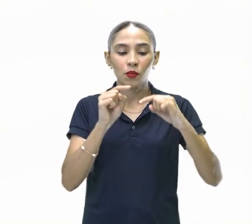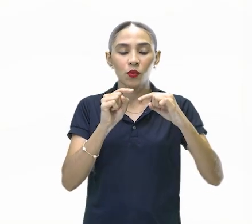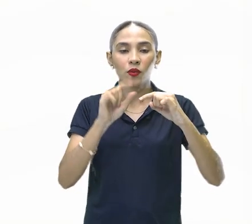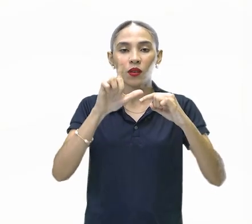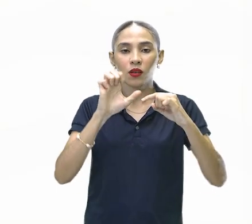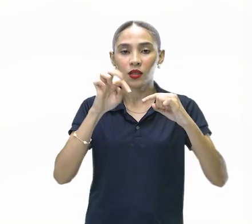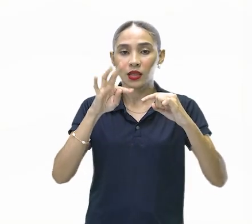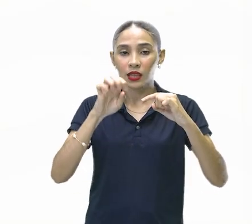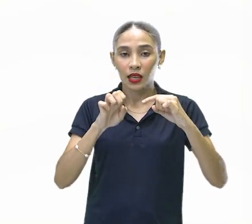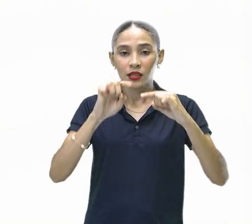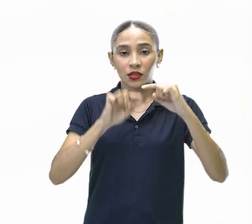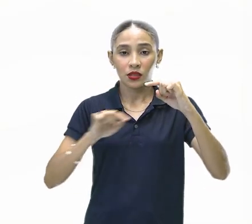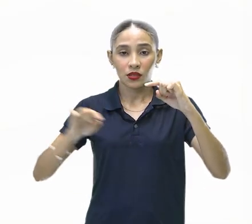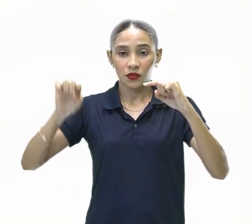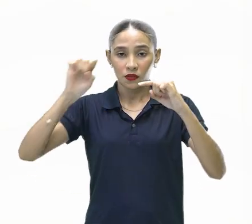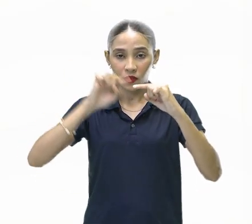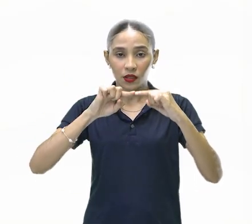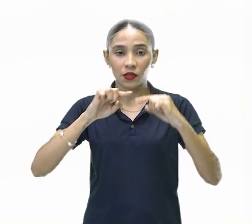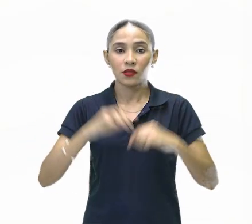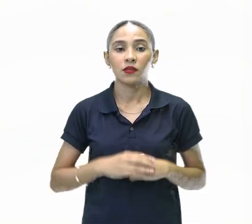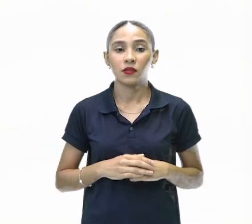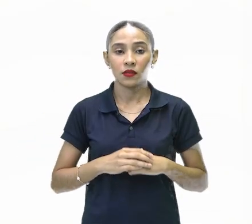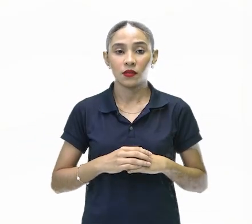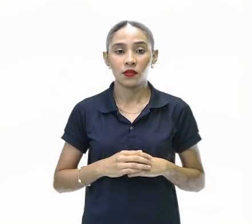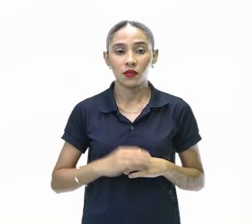esférica, com comportamento